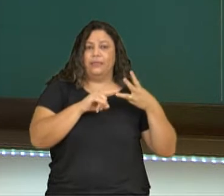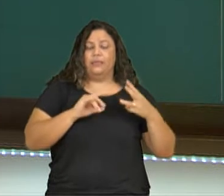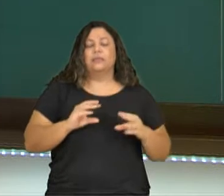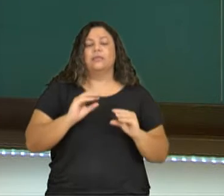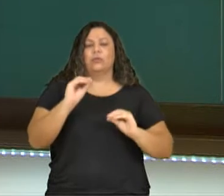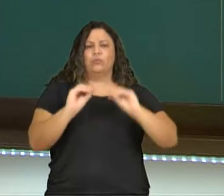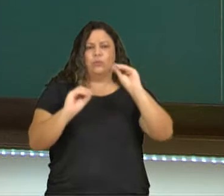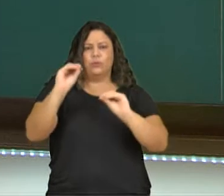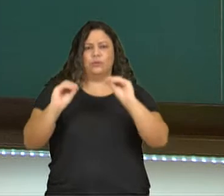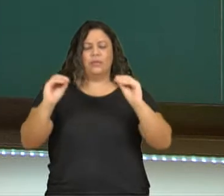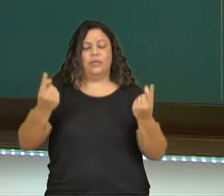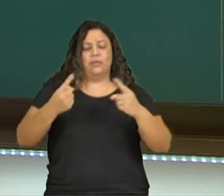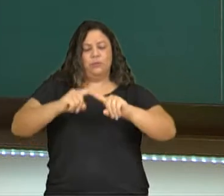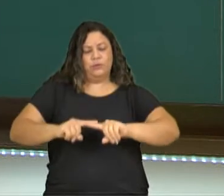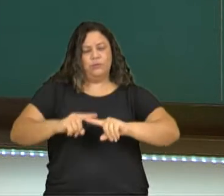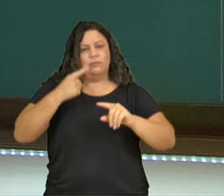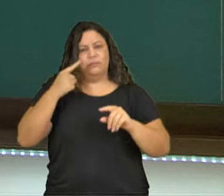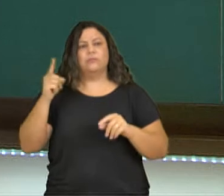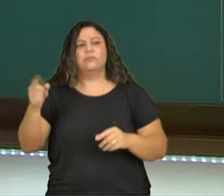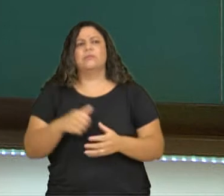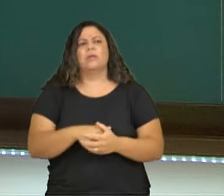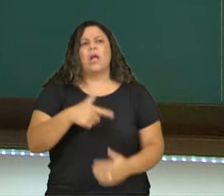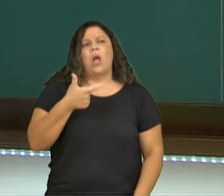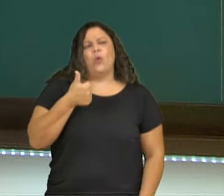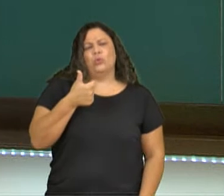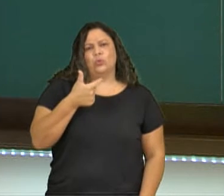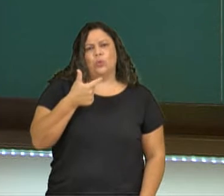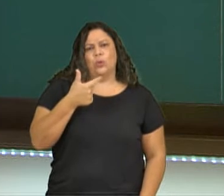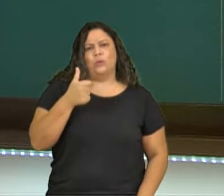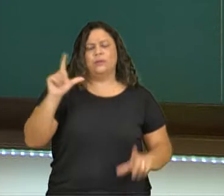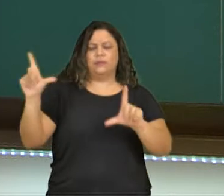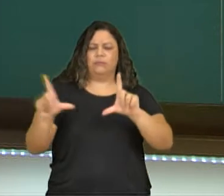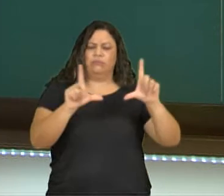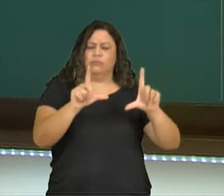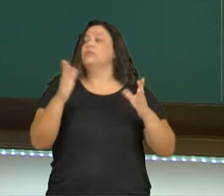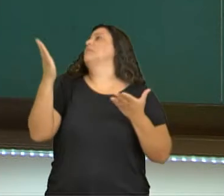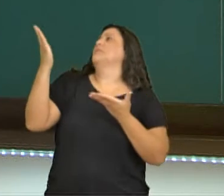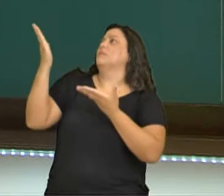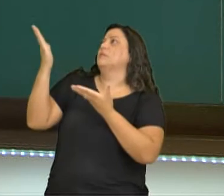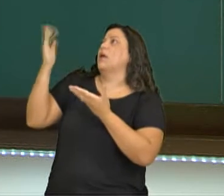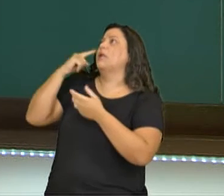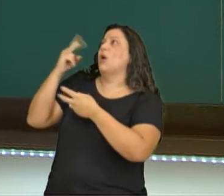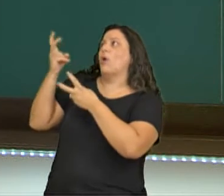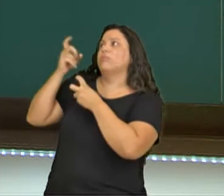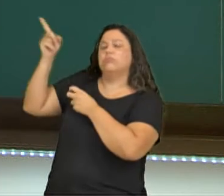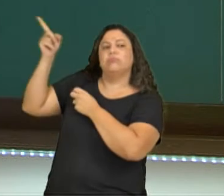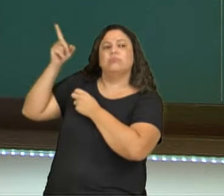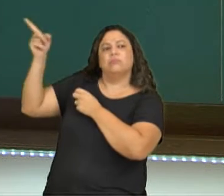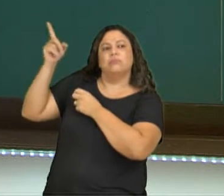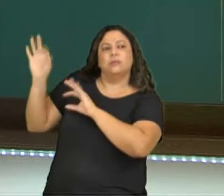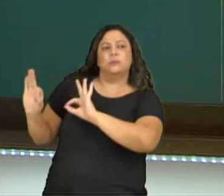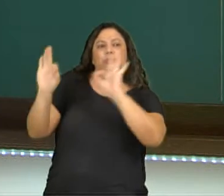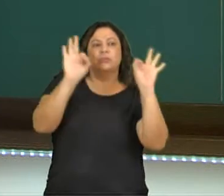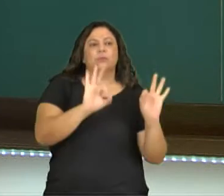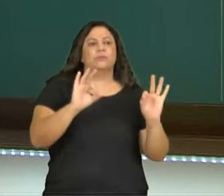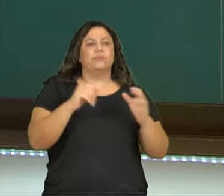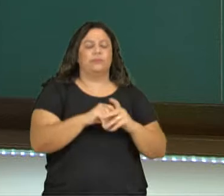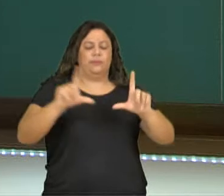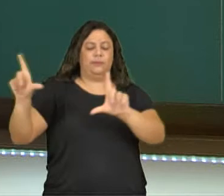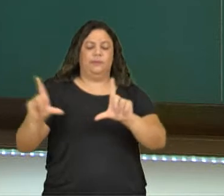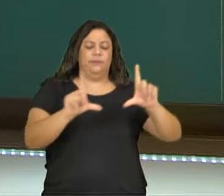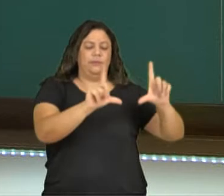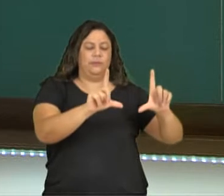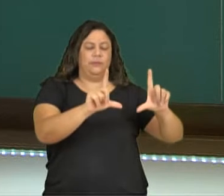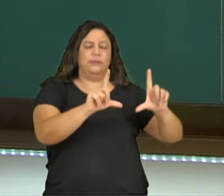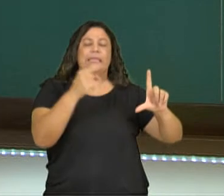olha, 12 gramas de grafite. De onde é que saiu isso? Dos dados do problema. Ó. Aqui eu coloquei essa caixa como se fosse